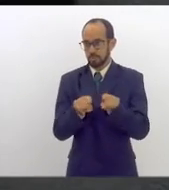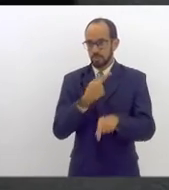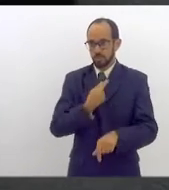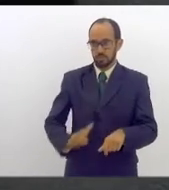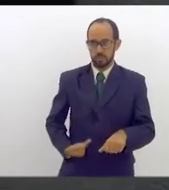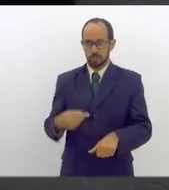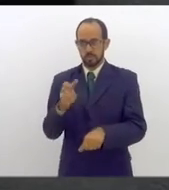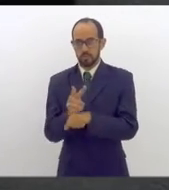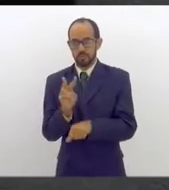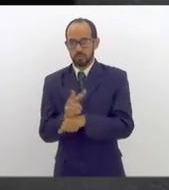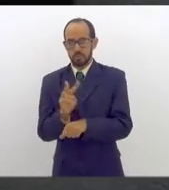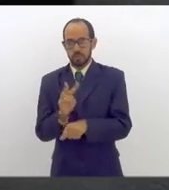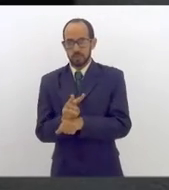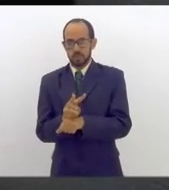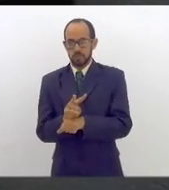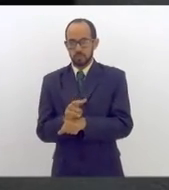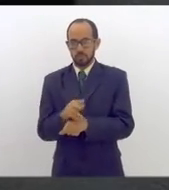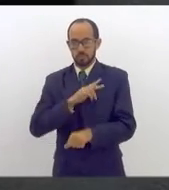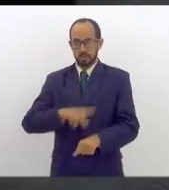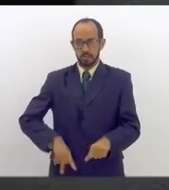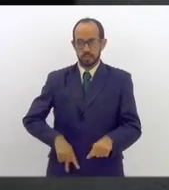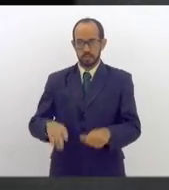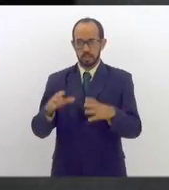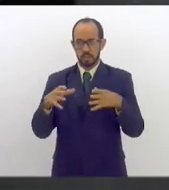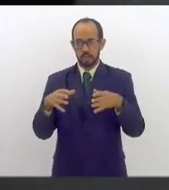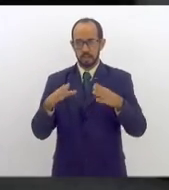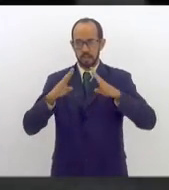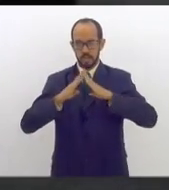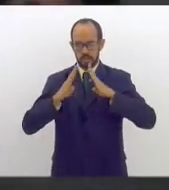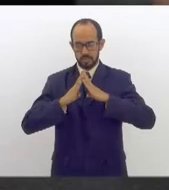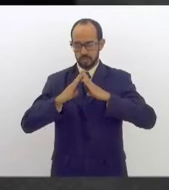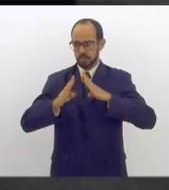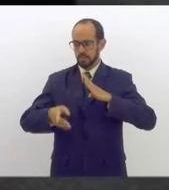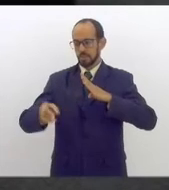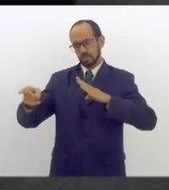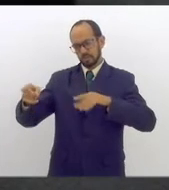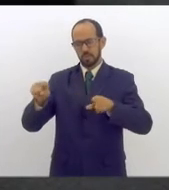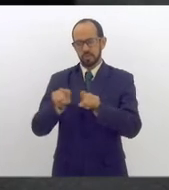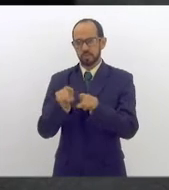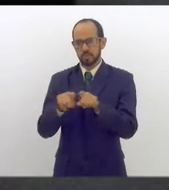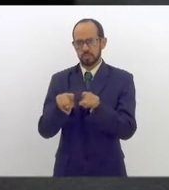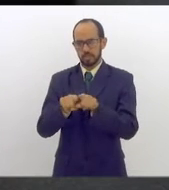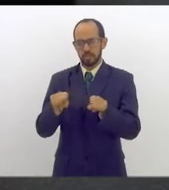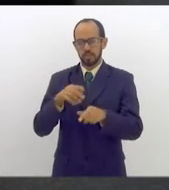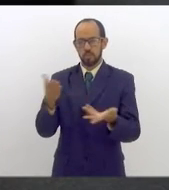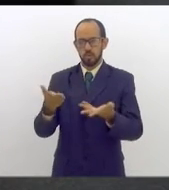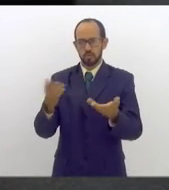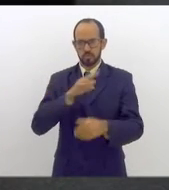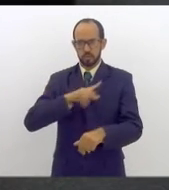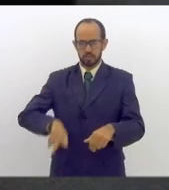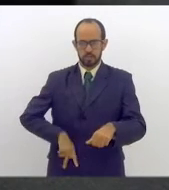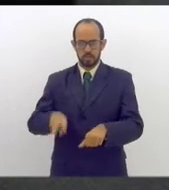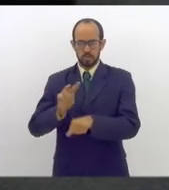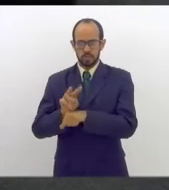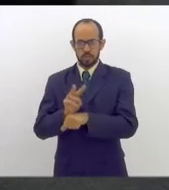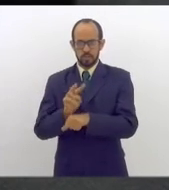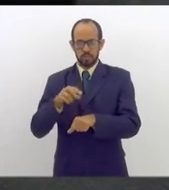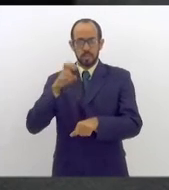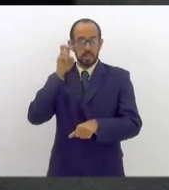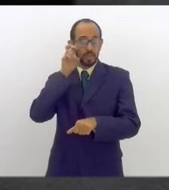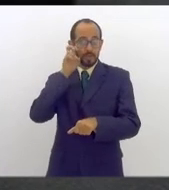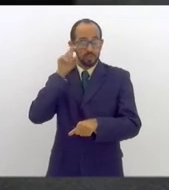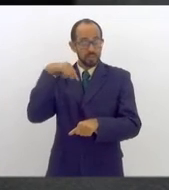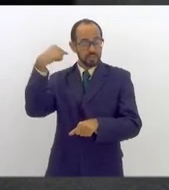e presidente da casa, e me refiro a Vossa Excelência também, que preside hoje os trabalhos, para que na quinta-feira da